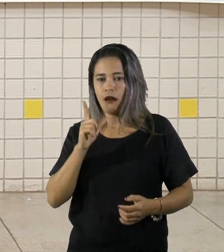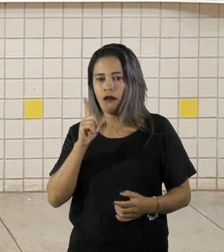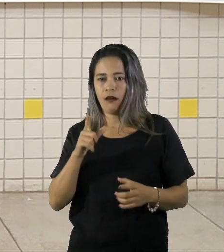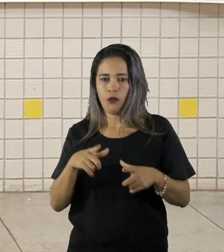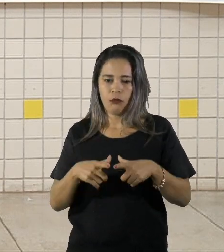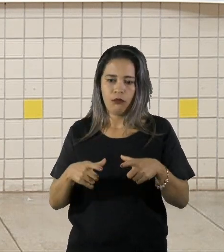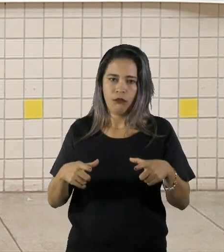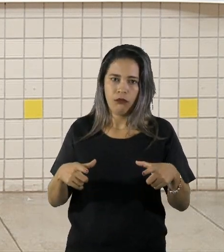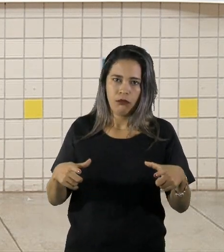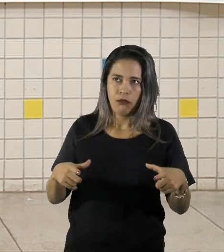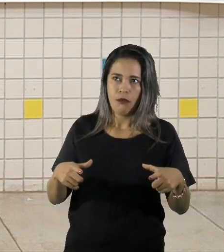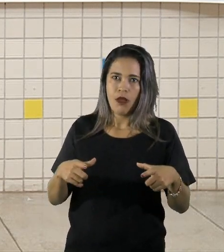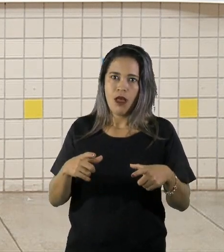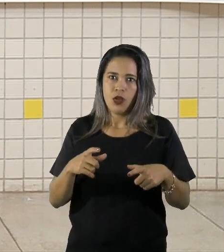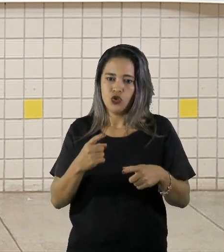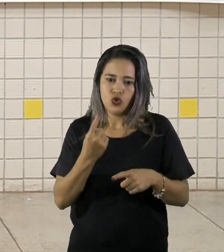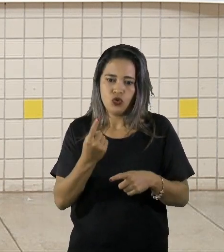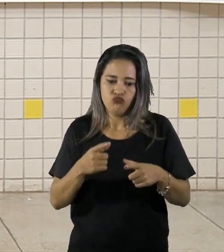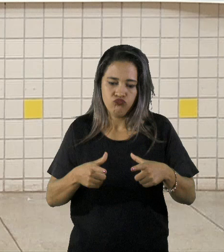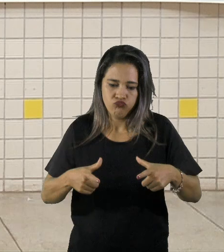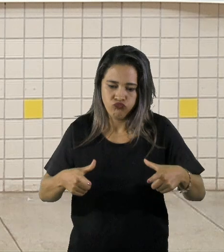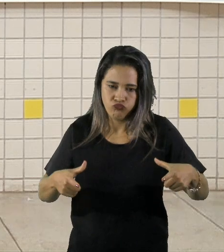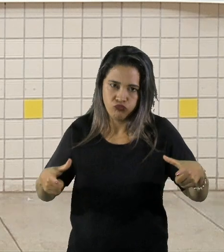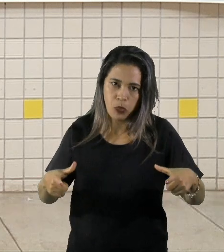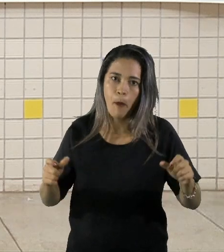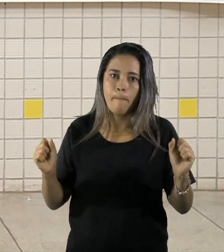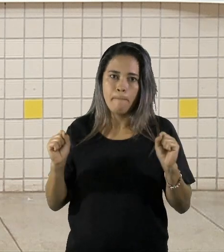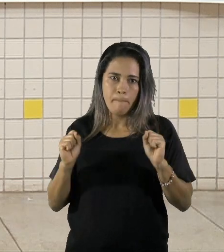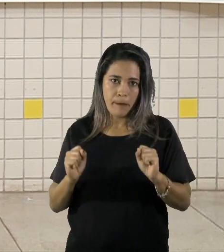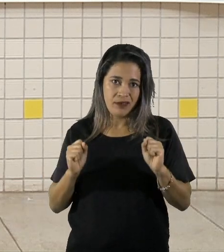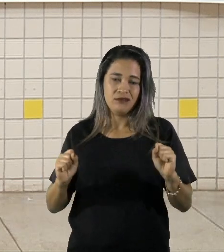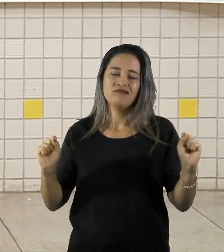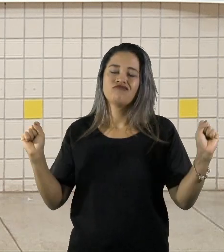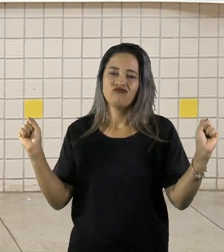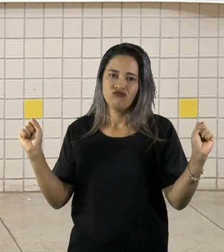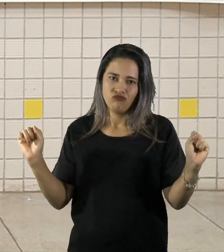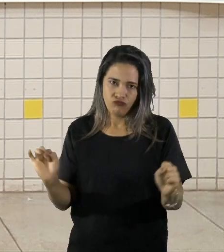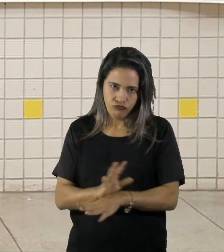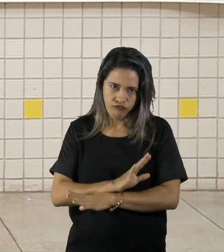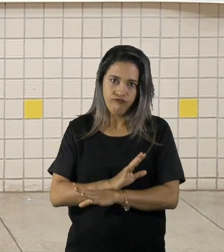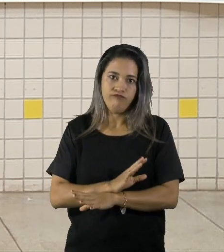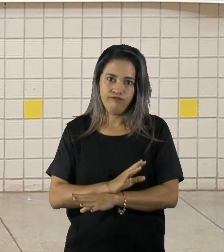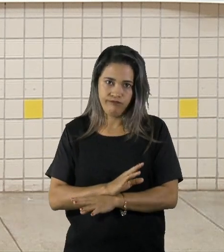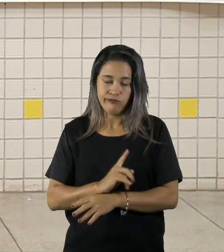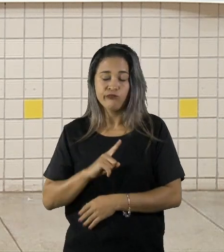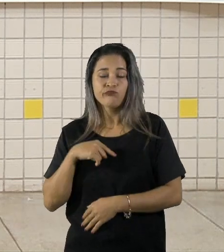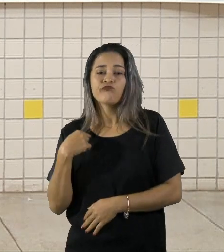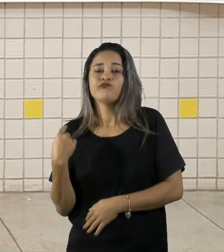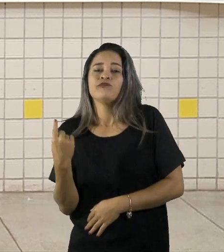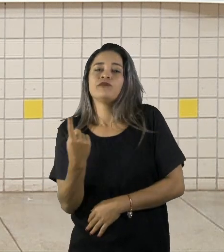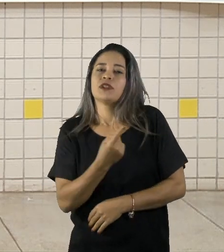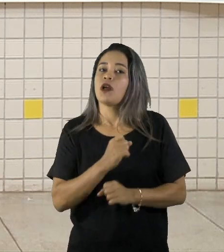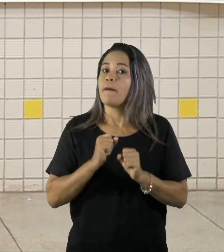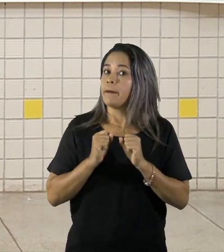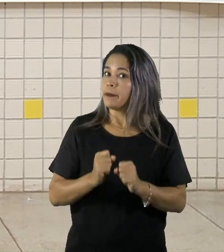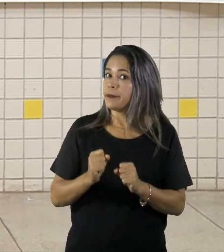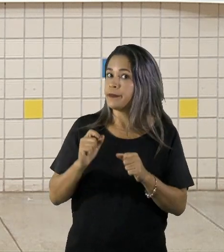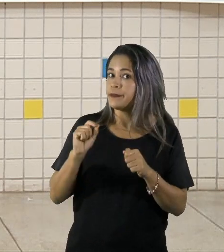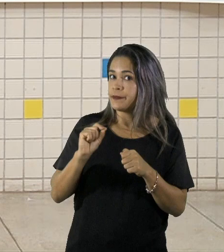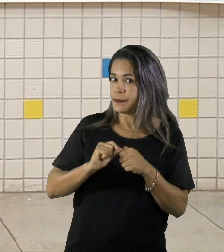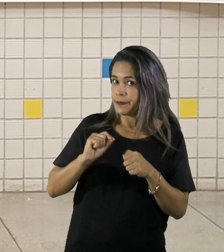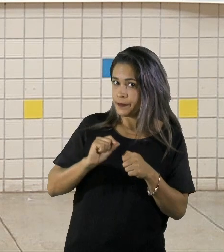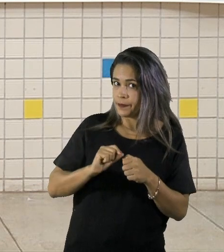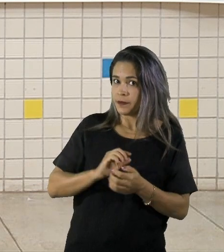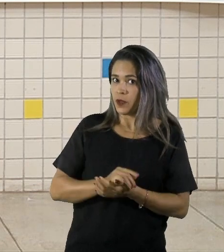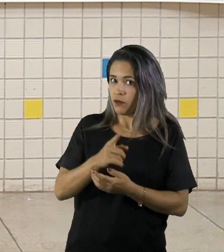ela não aumenta sozinho, então ela pode sim acabar. E o que nós podemos fazer? A gente pode você pode pensar que